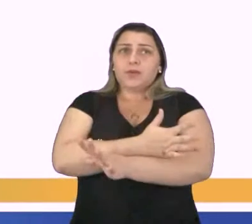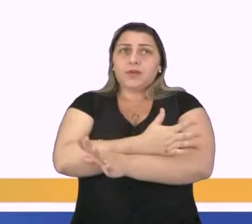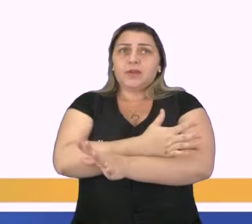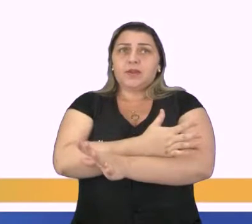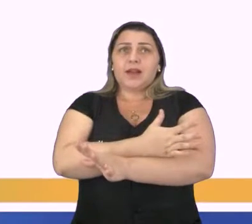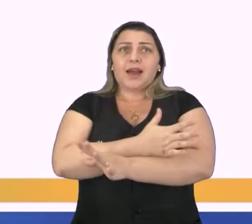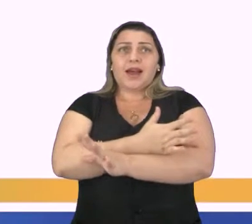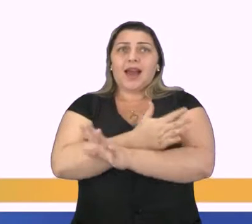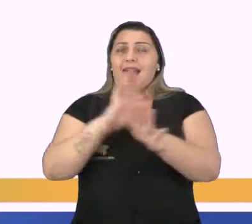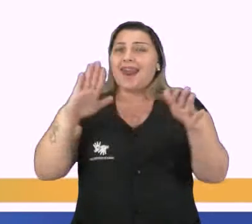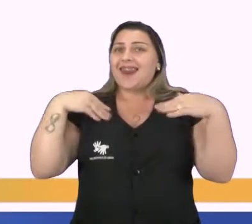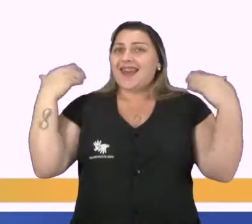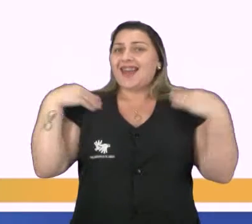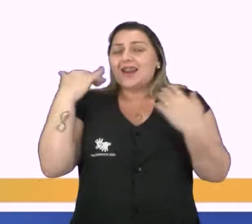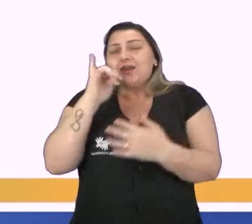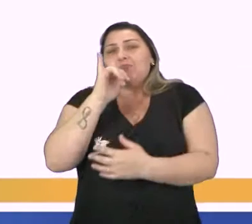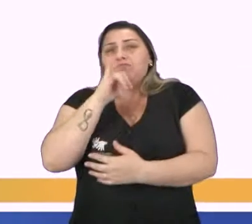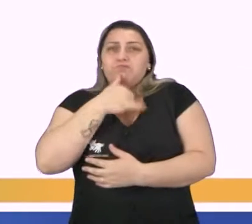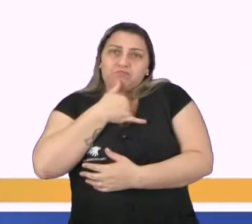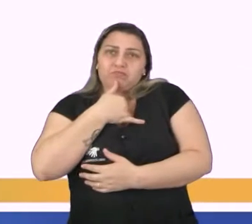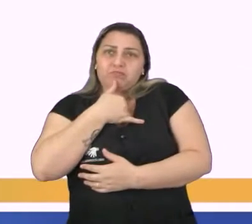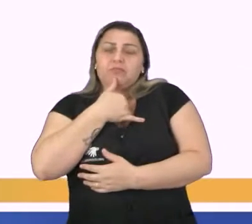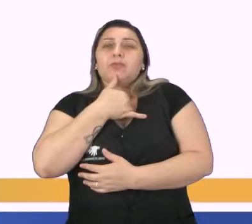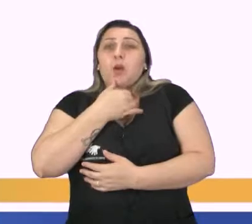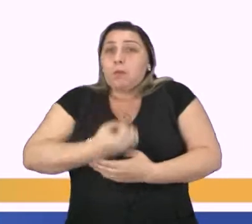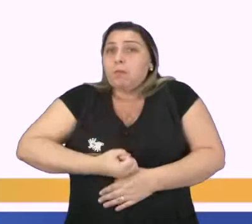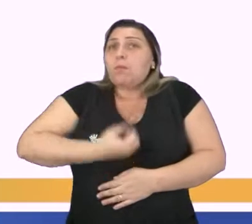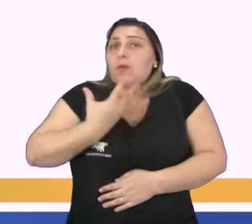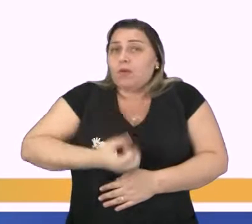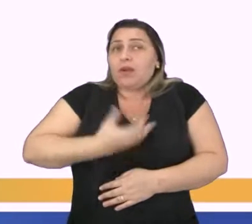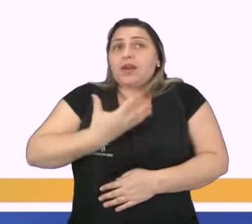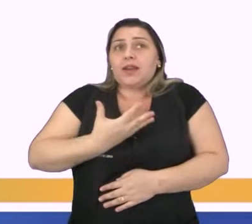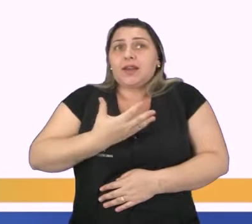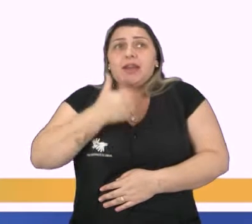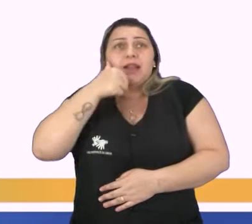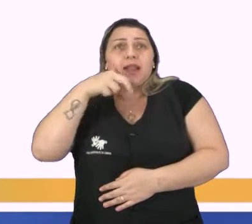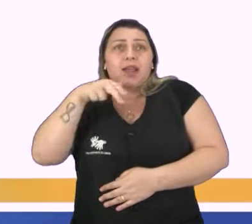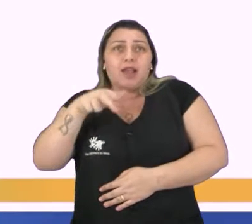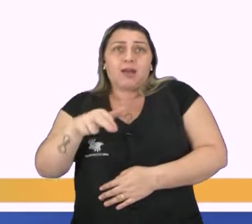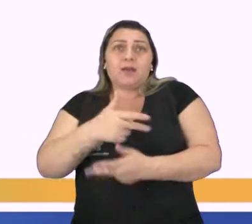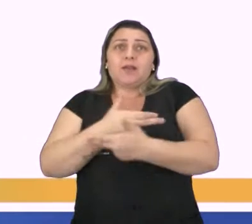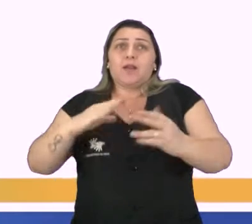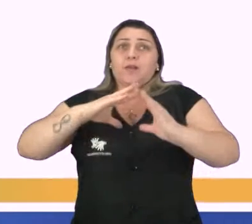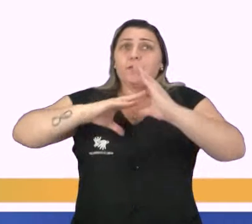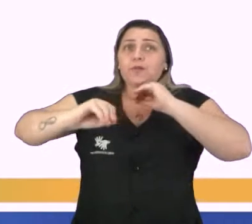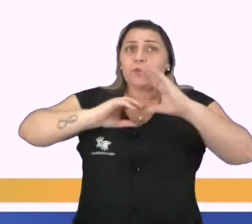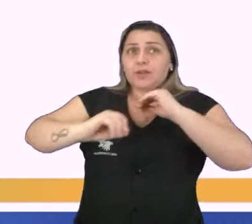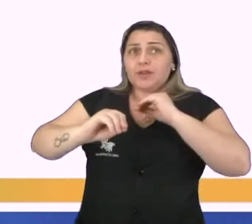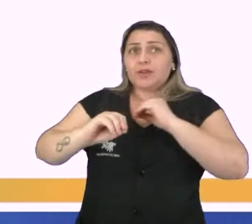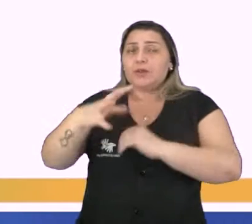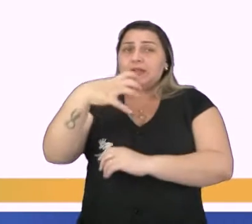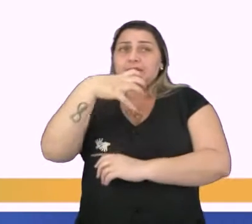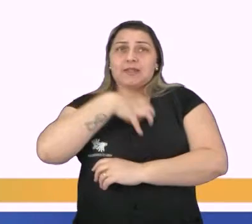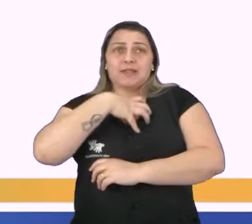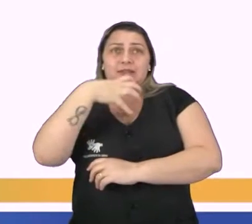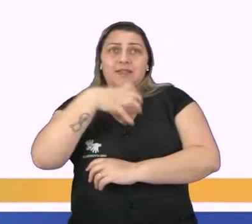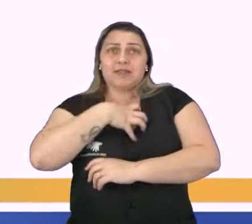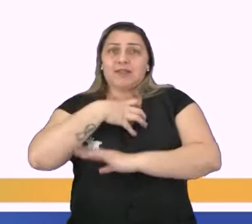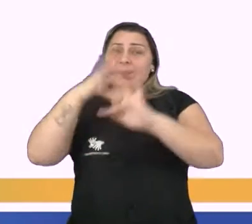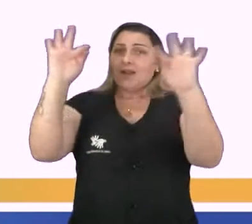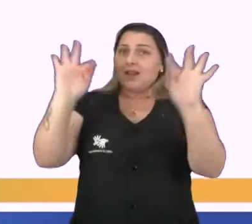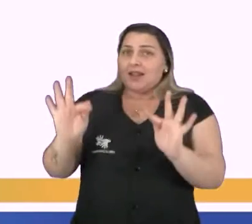Não sou alegre nem sou triste, sou poeta. Irmão das coisas fugidias, não sinto gozo